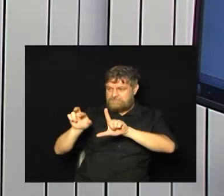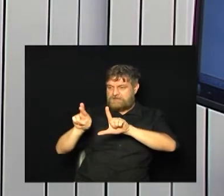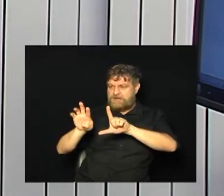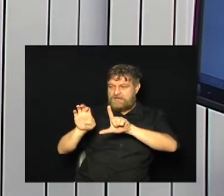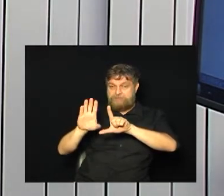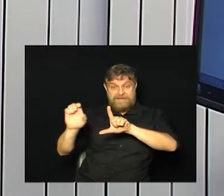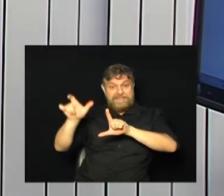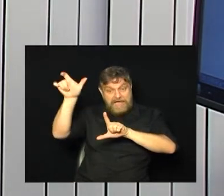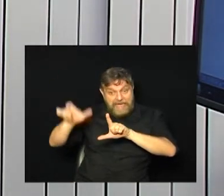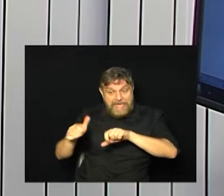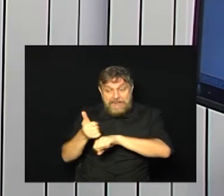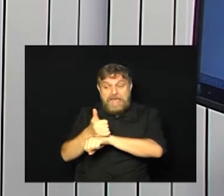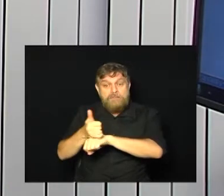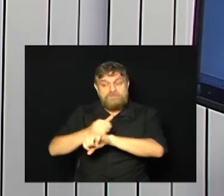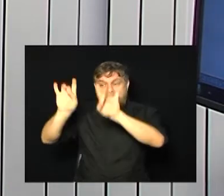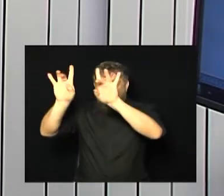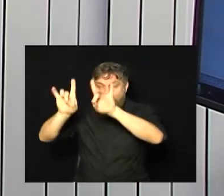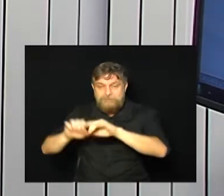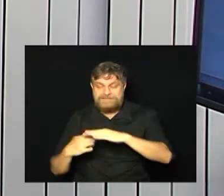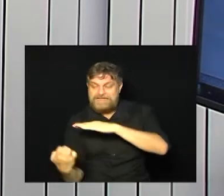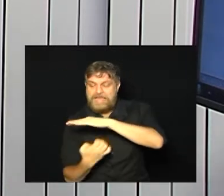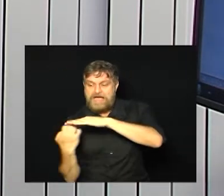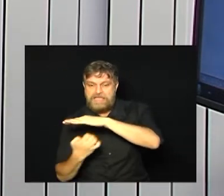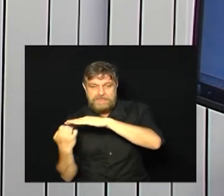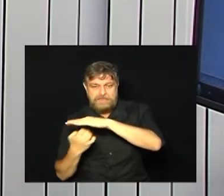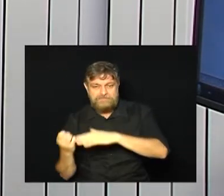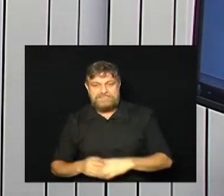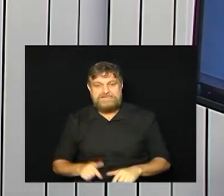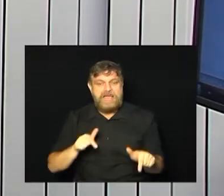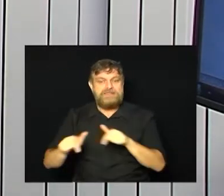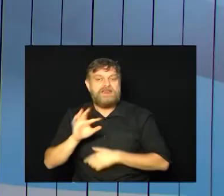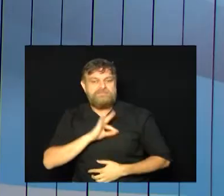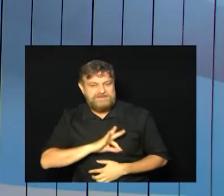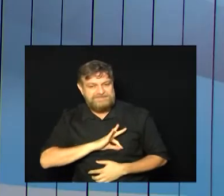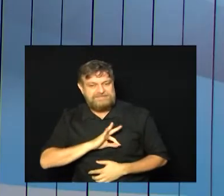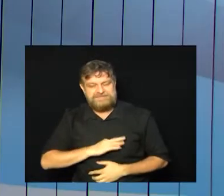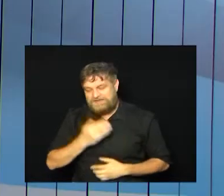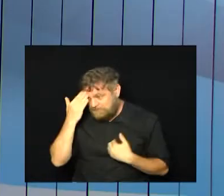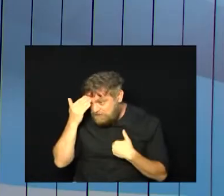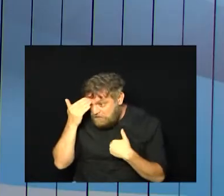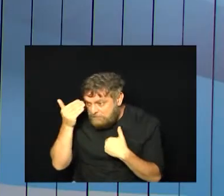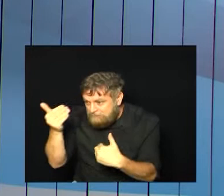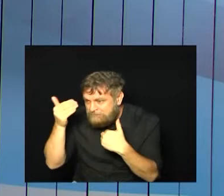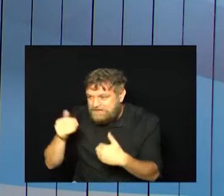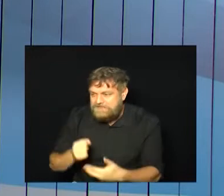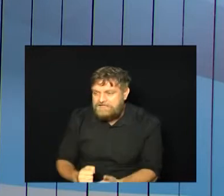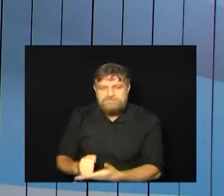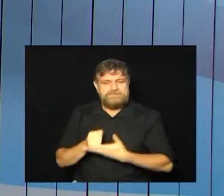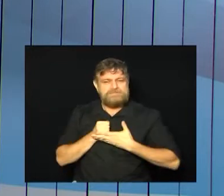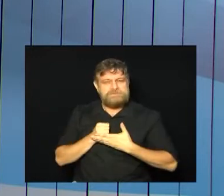em educação corporativa, carreira e bem-estar financeiro, muito obrigado pela sua contribuição, pelos